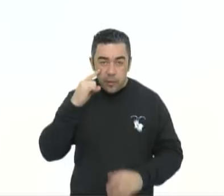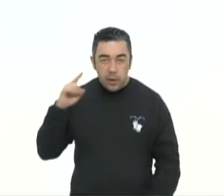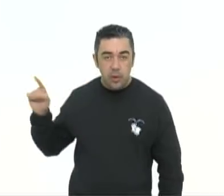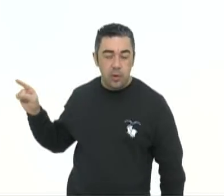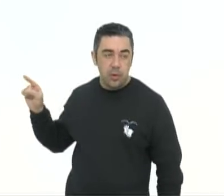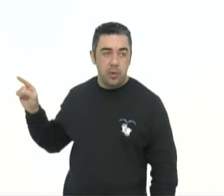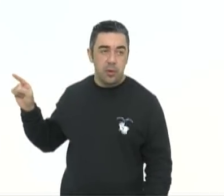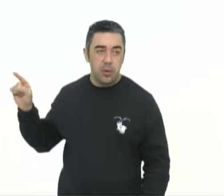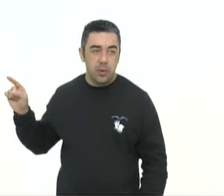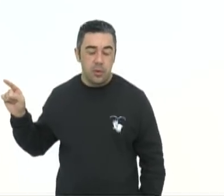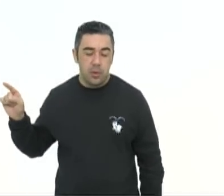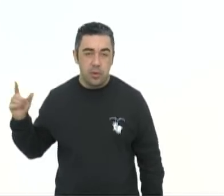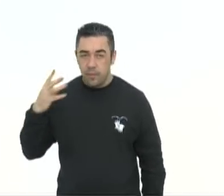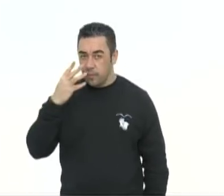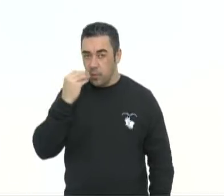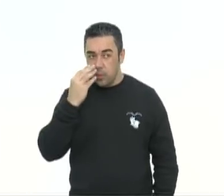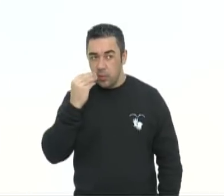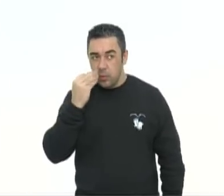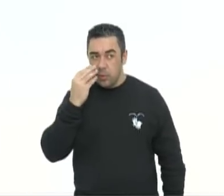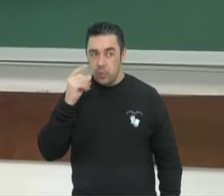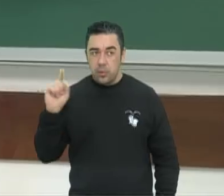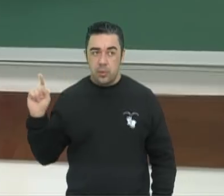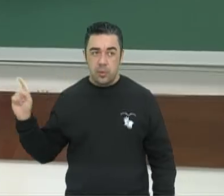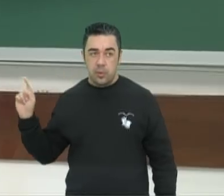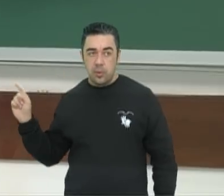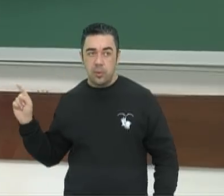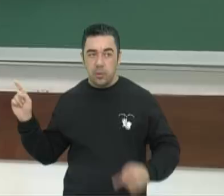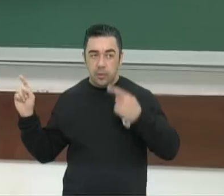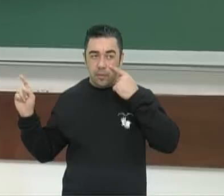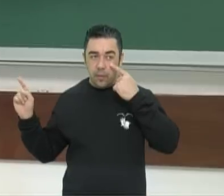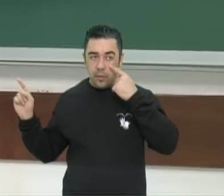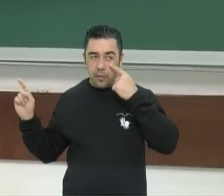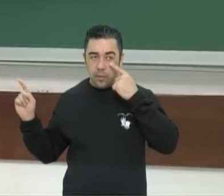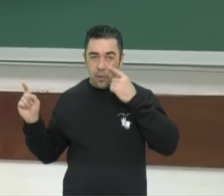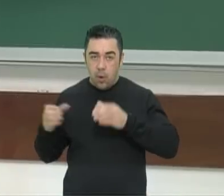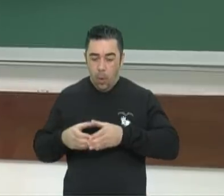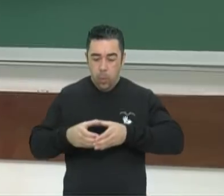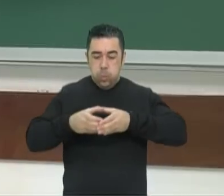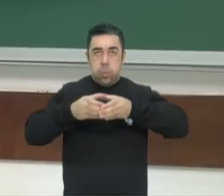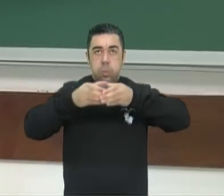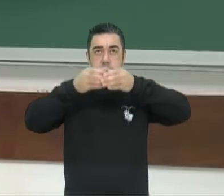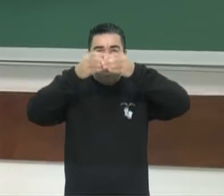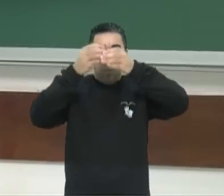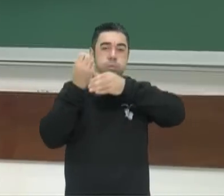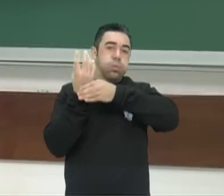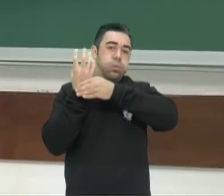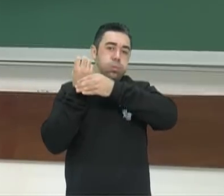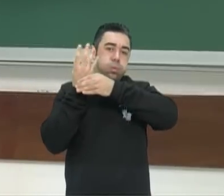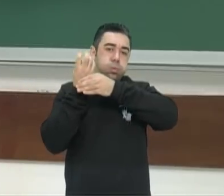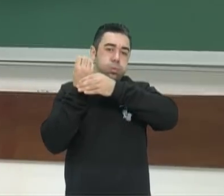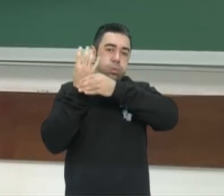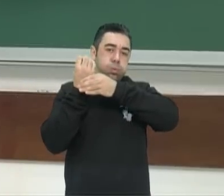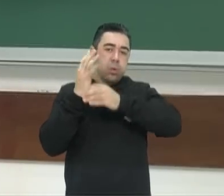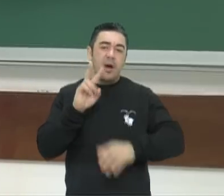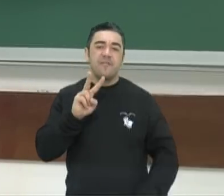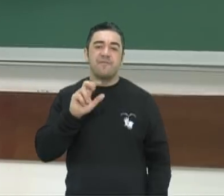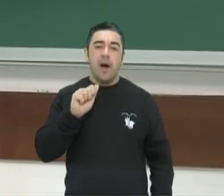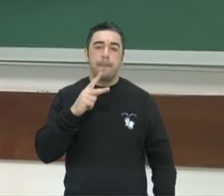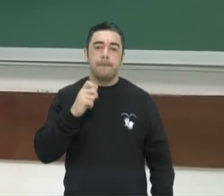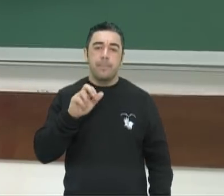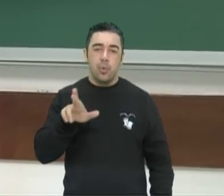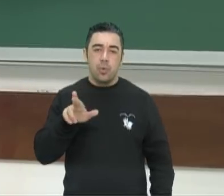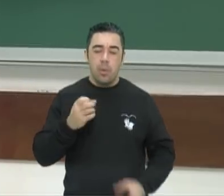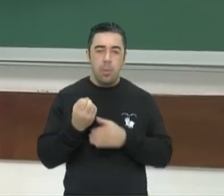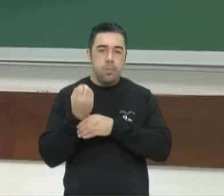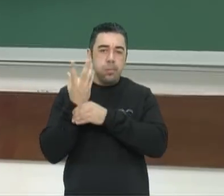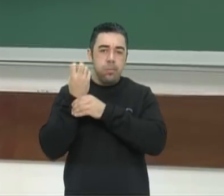imagem do barco. Aqui nós vemos que a questão ali de uma chaminé, por onde sai